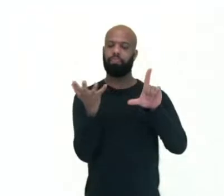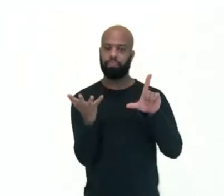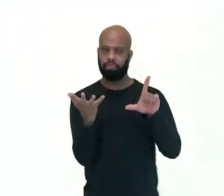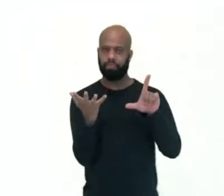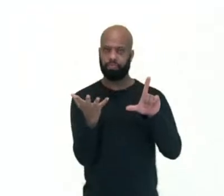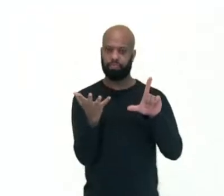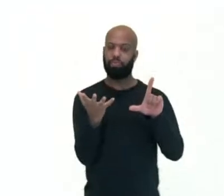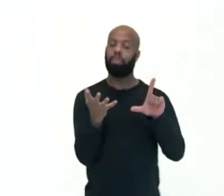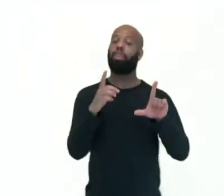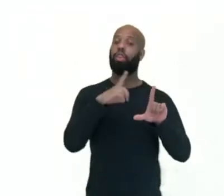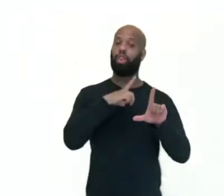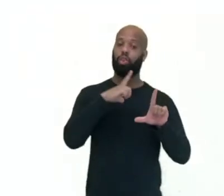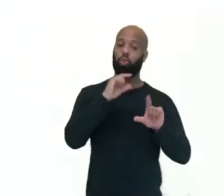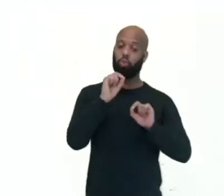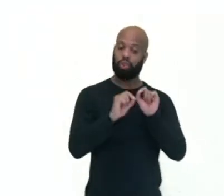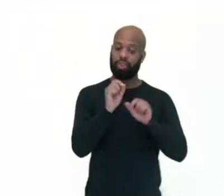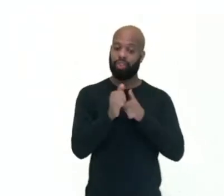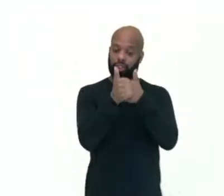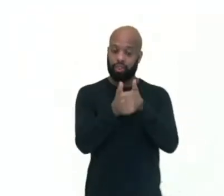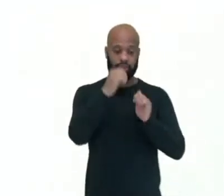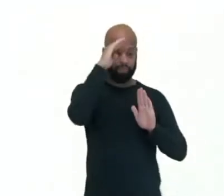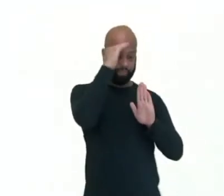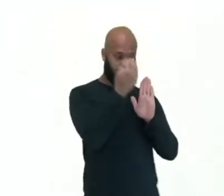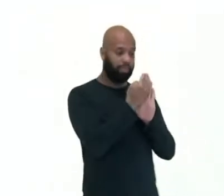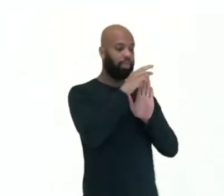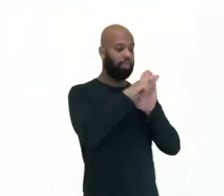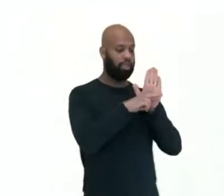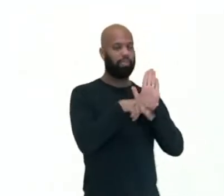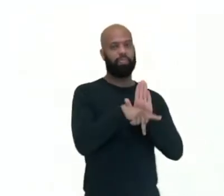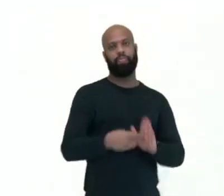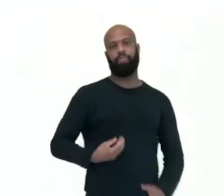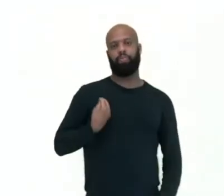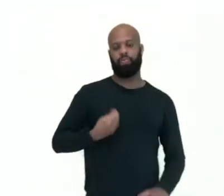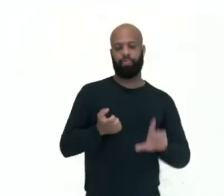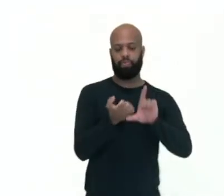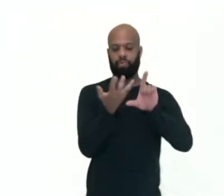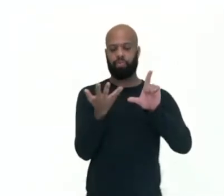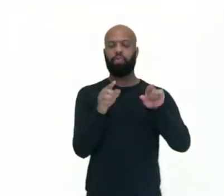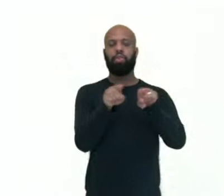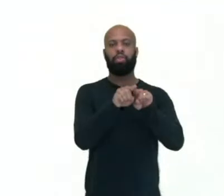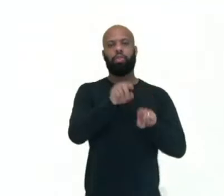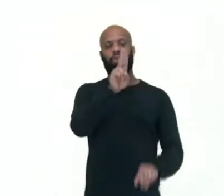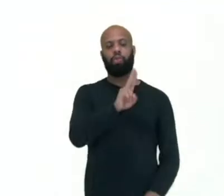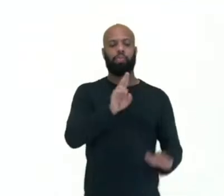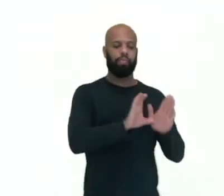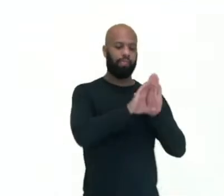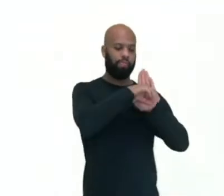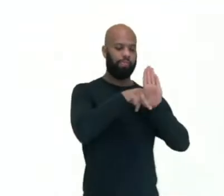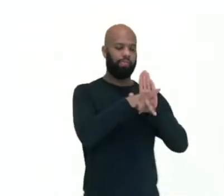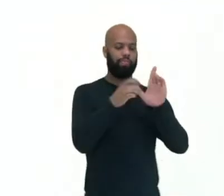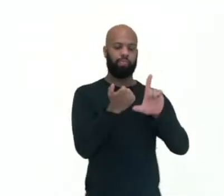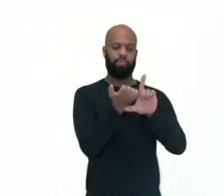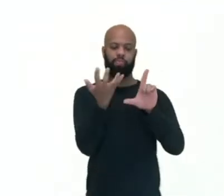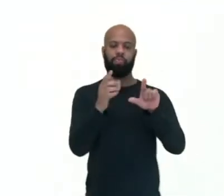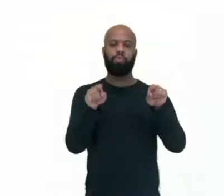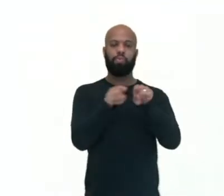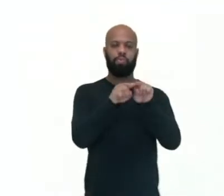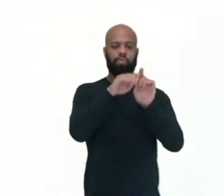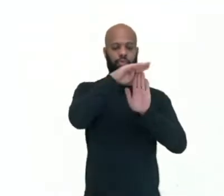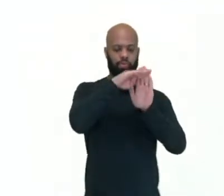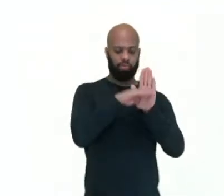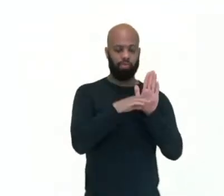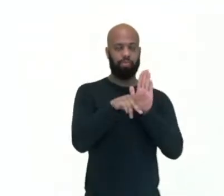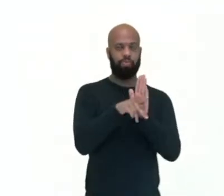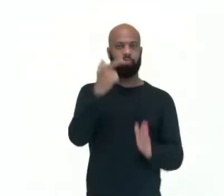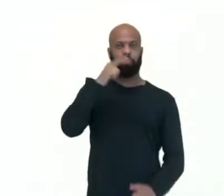a condição de existência do logaritmo, e aplicar as definições de logaritmo e suas propriedades